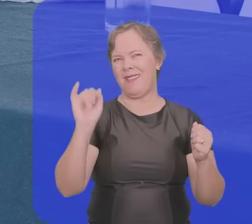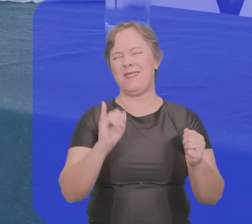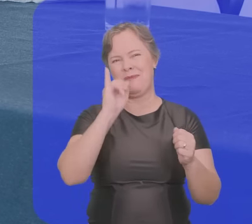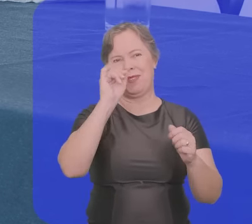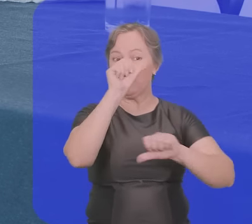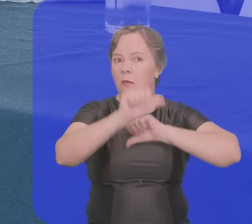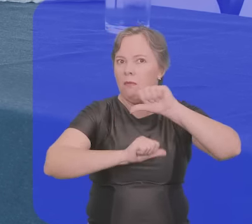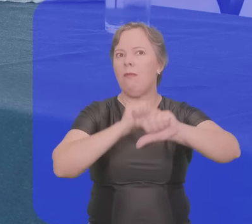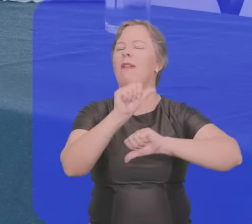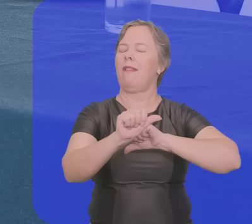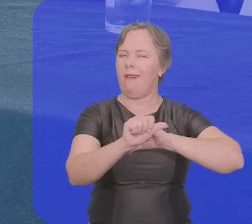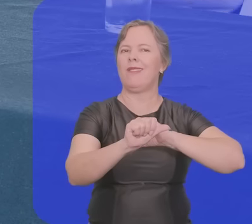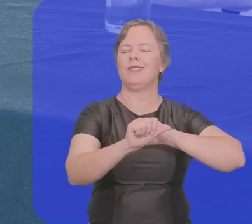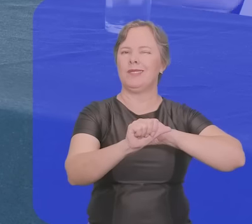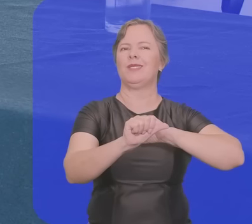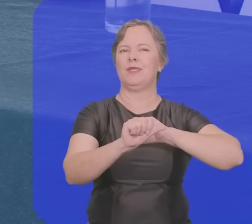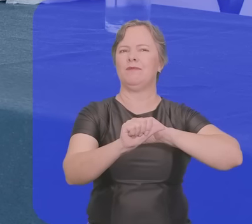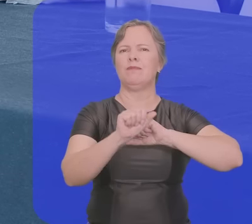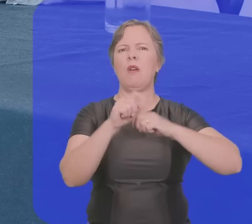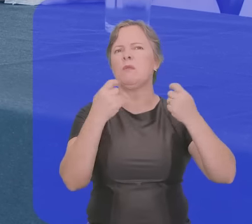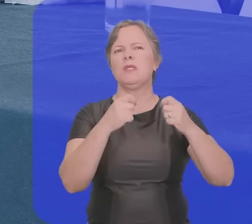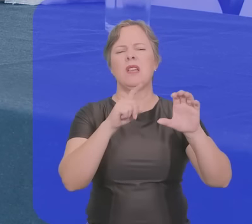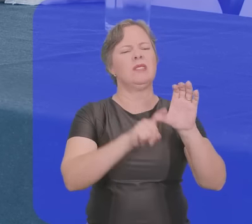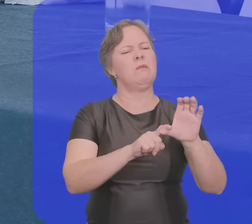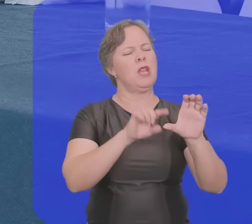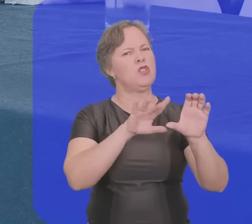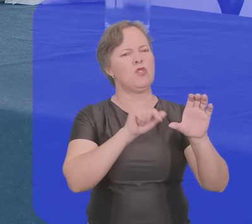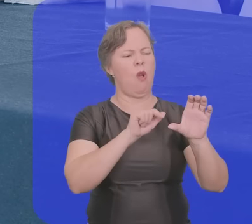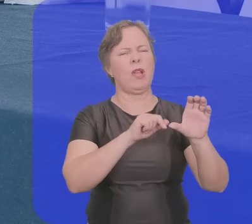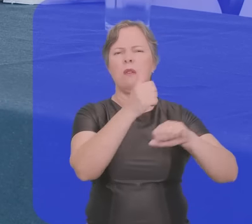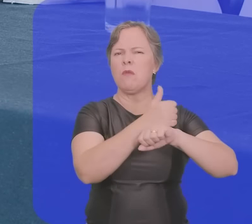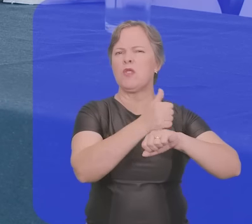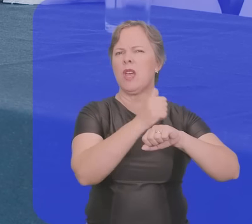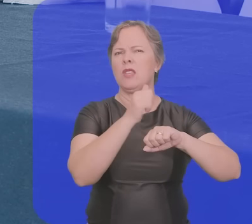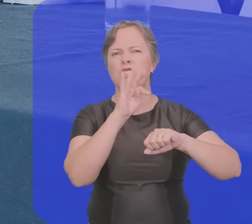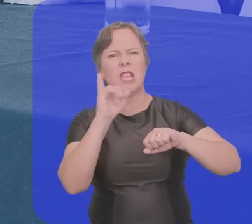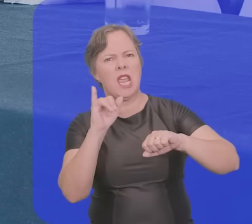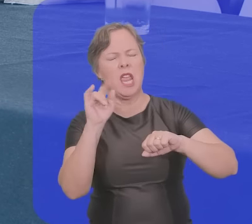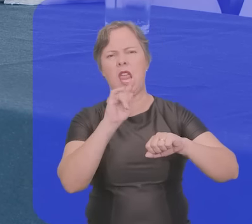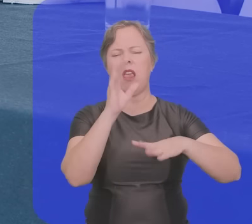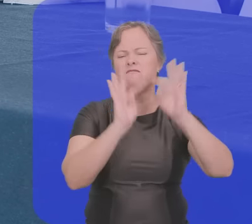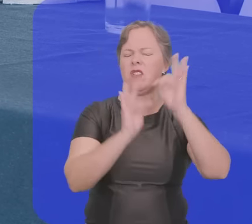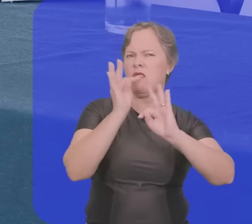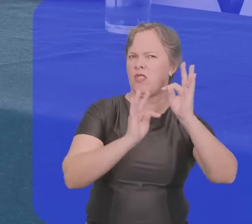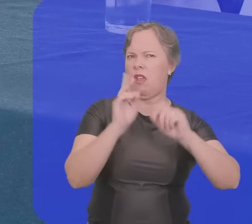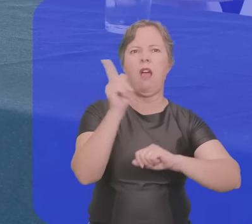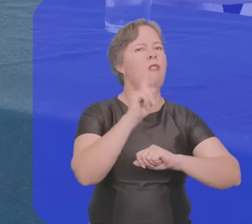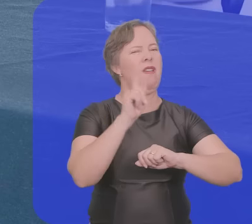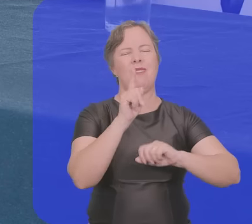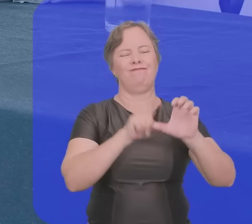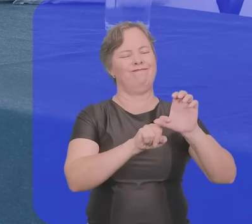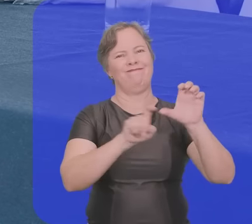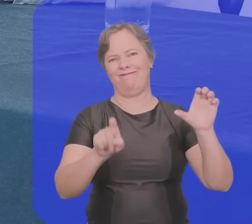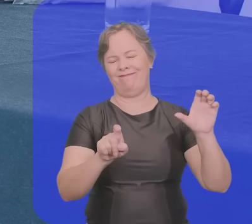né? Você não depende somente dos profissionais de TI. E eu costumo dizer que, por exemplo,